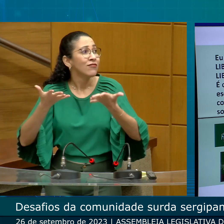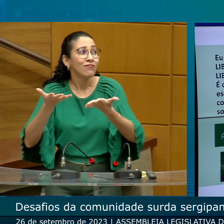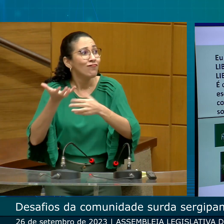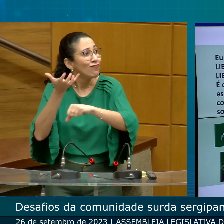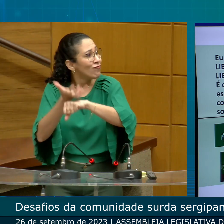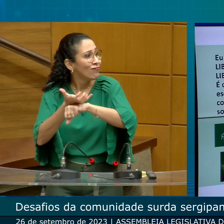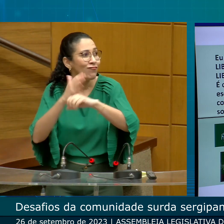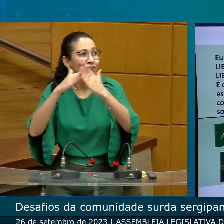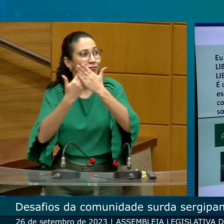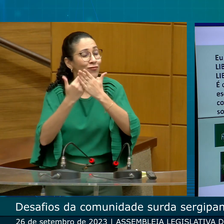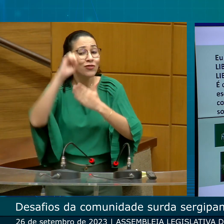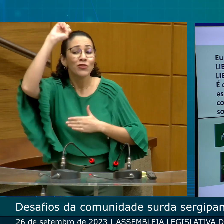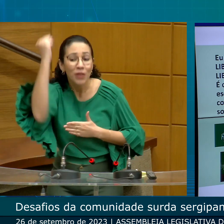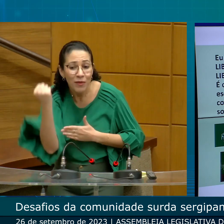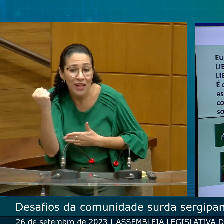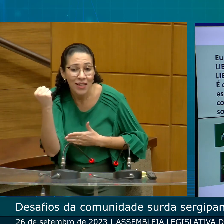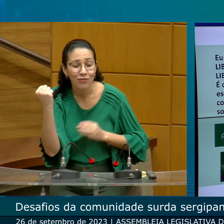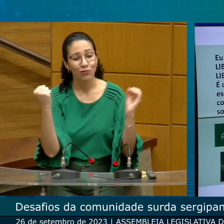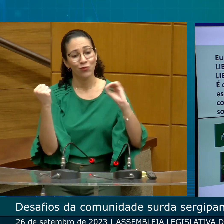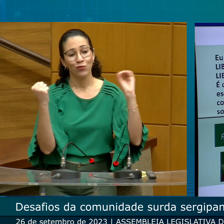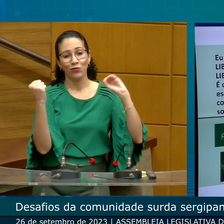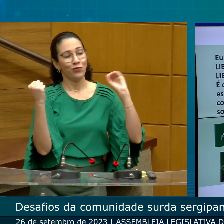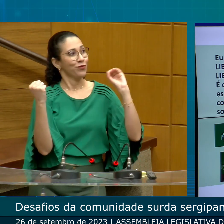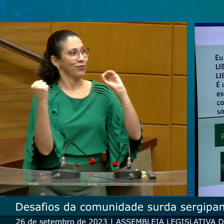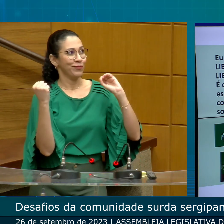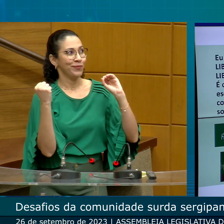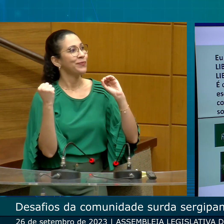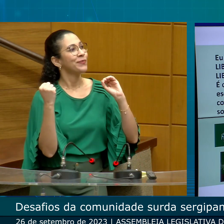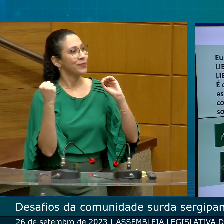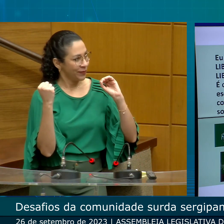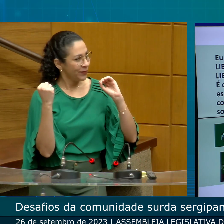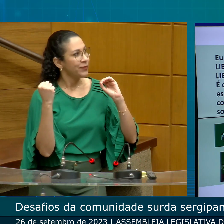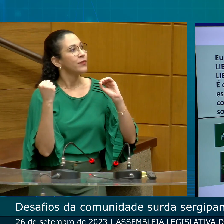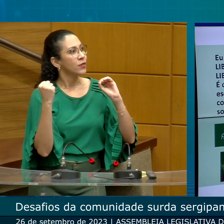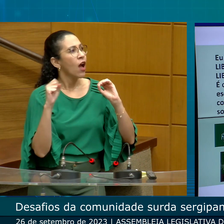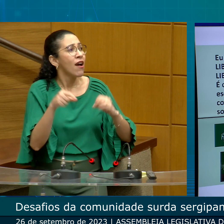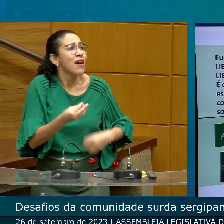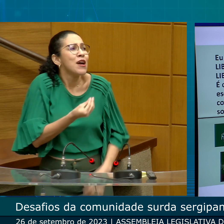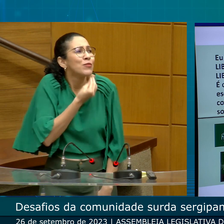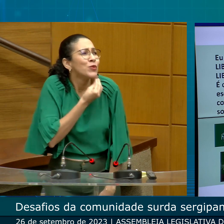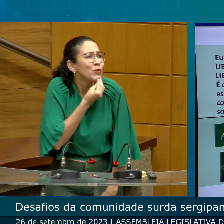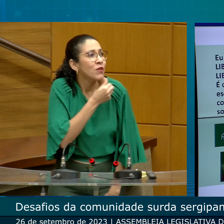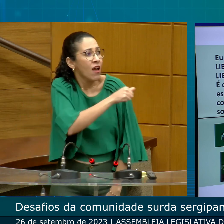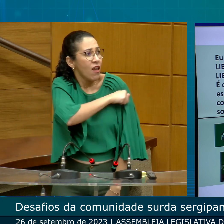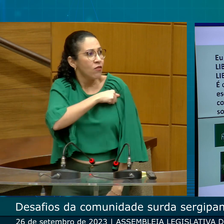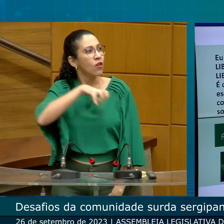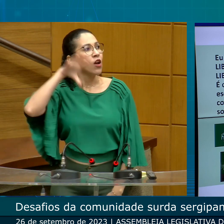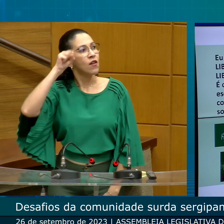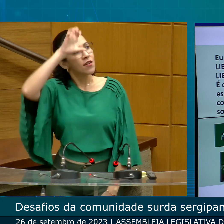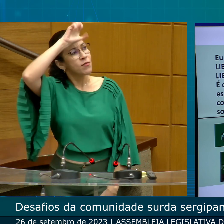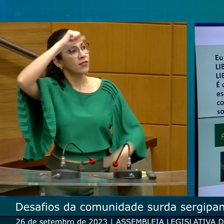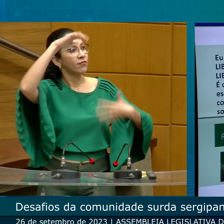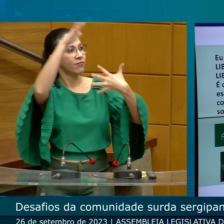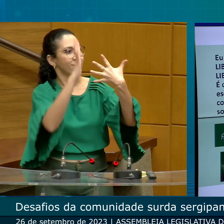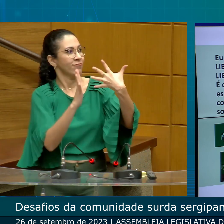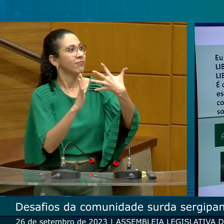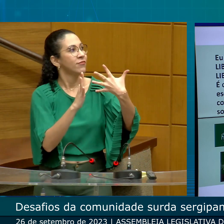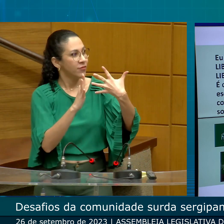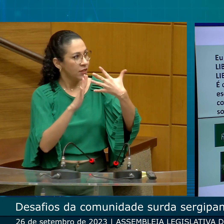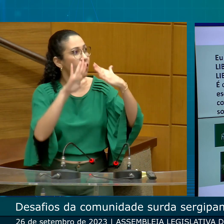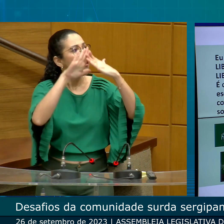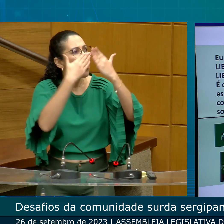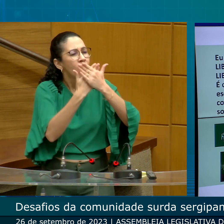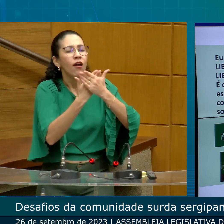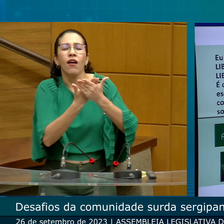eu acredito que os outros que também se formaram, né, precisam aqui em Sergipe, porque às vezes não há vagas para essas outras pessoas. Haver